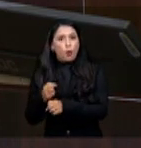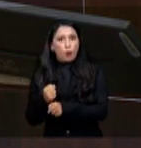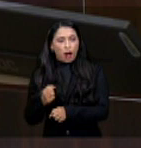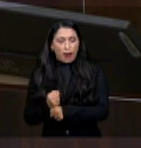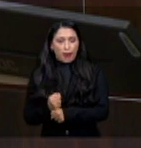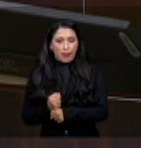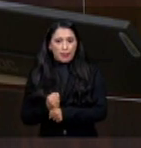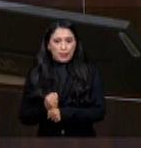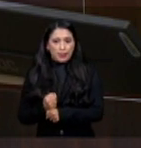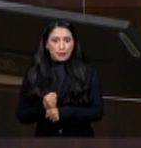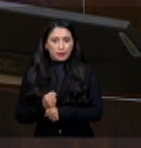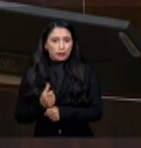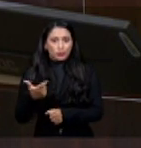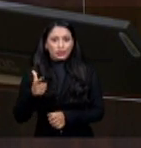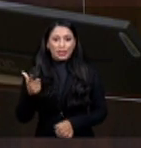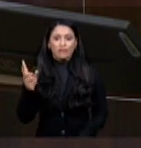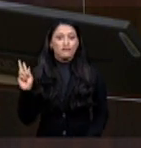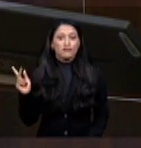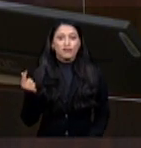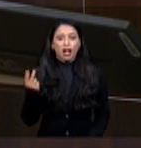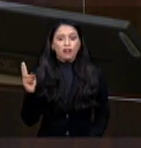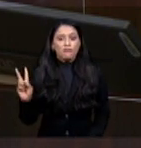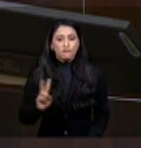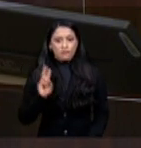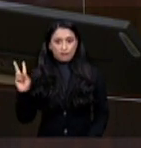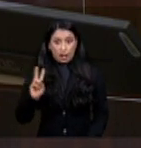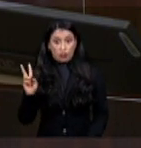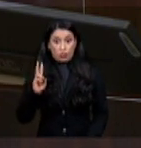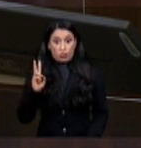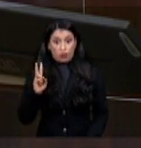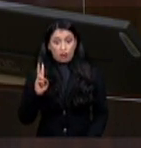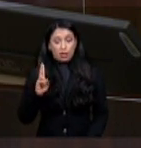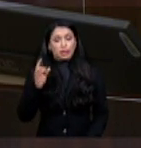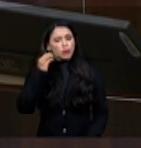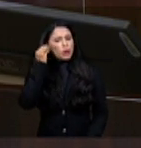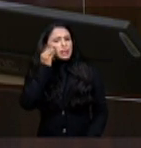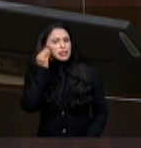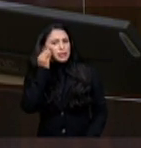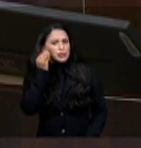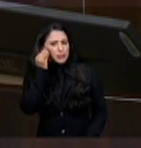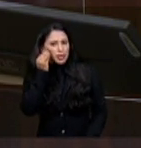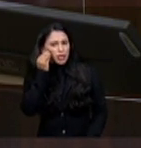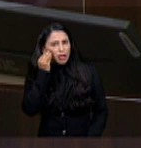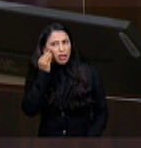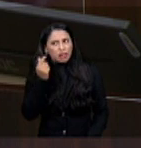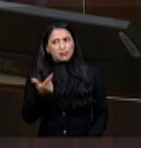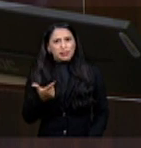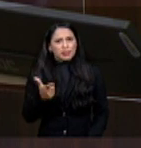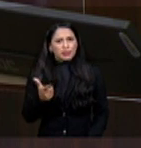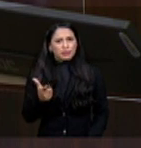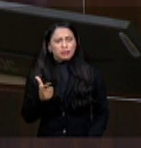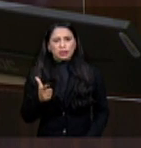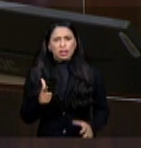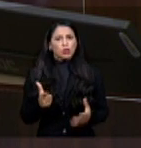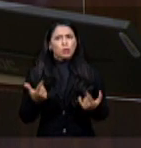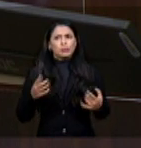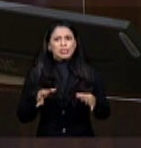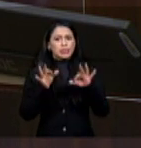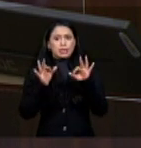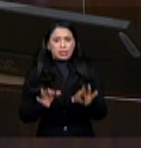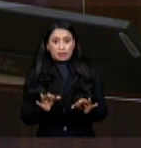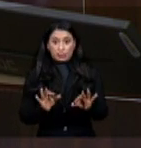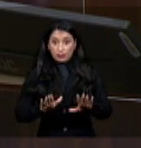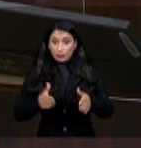calcule o incalculável e as experiências dizerem aporética seu experiências tão improváveis quanto